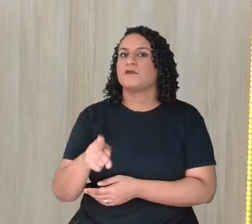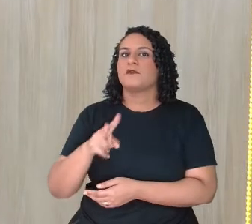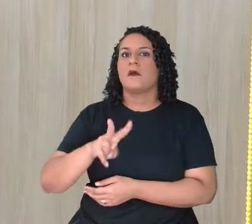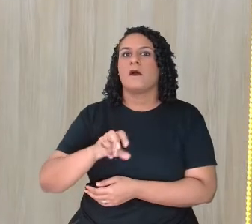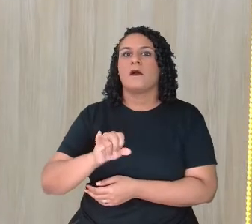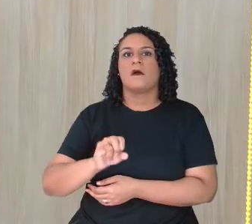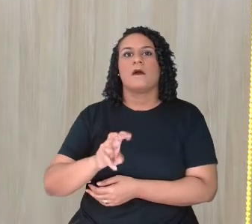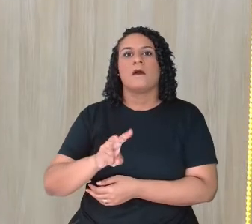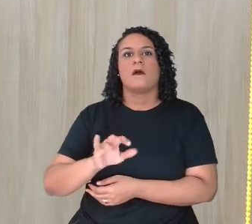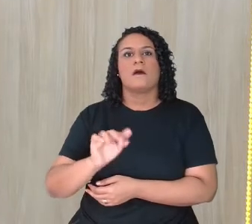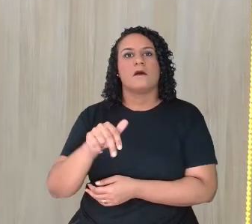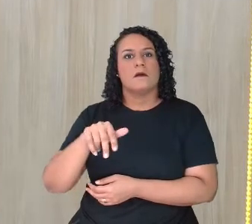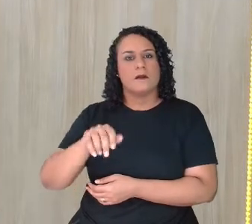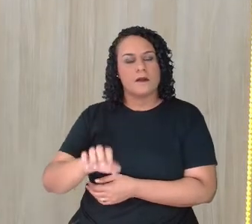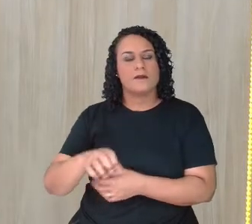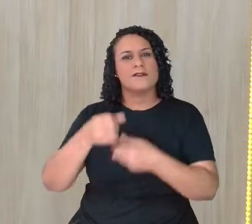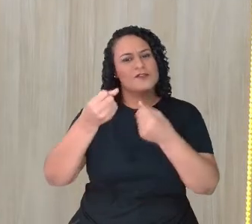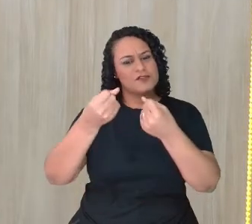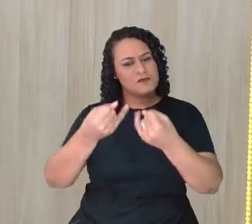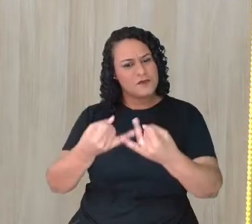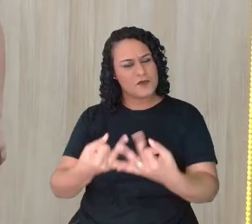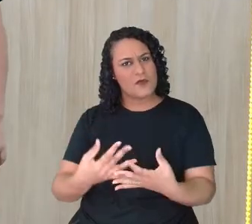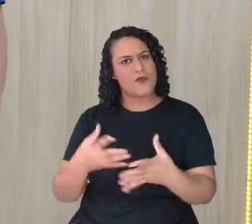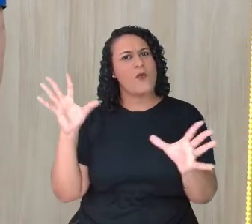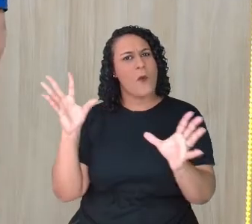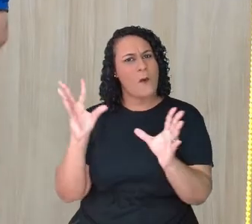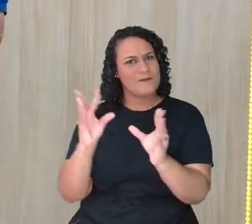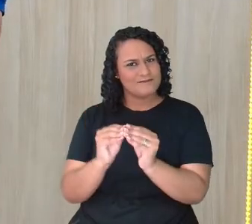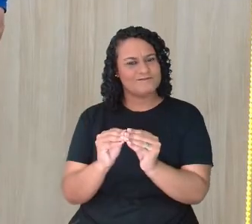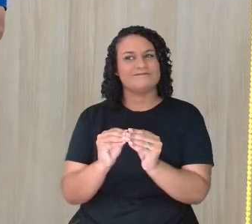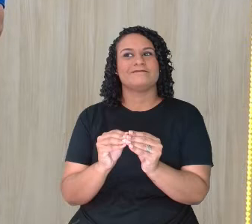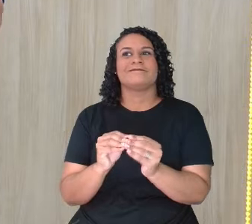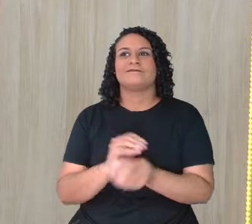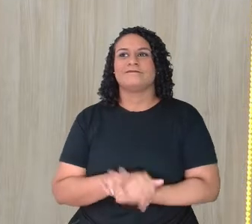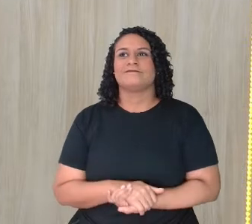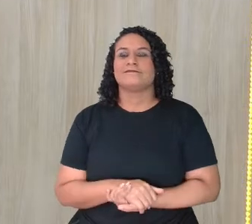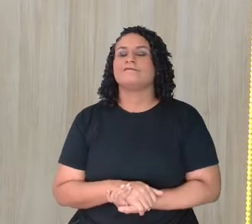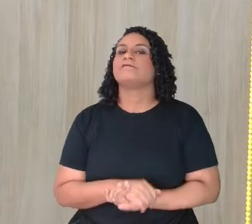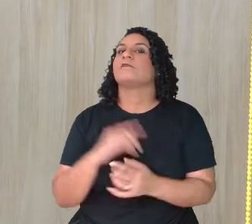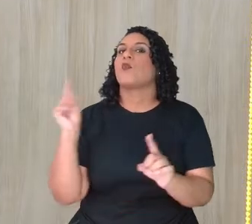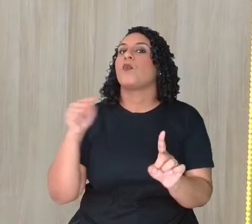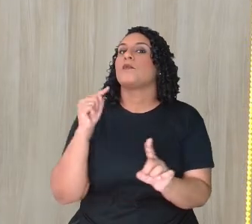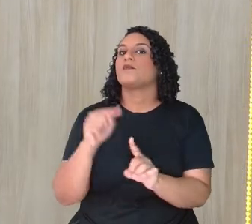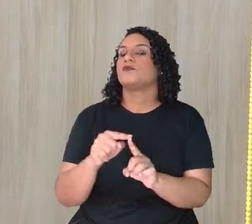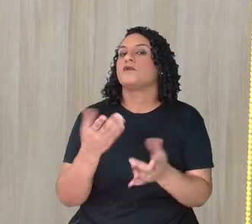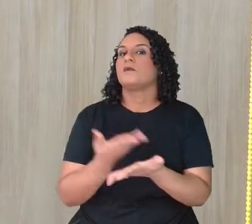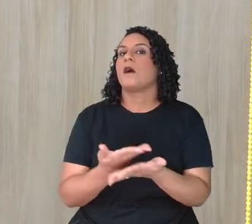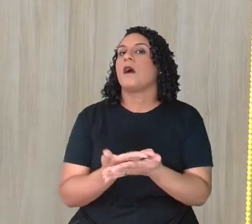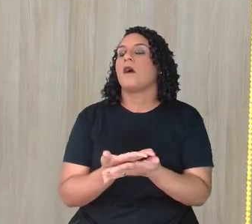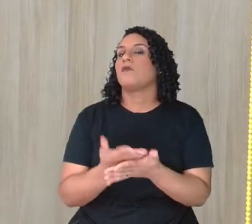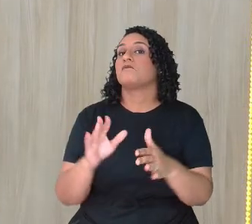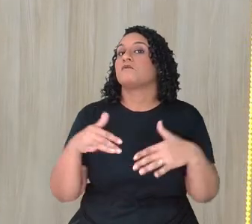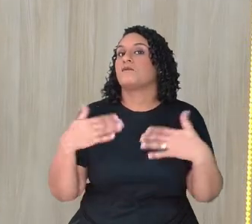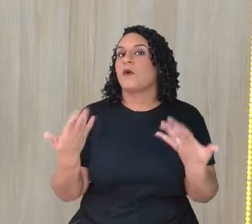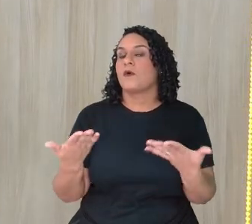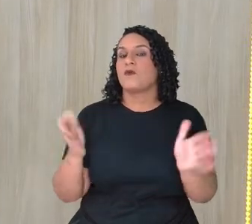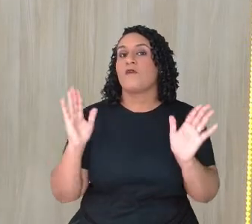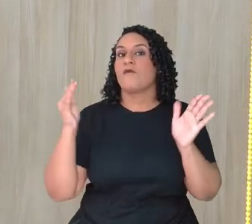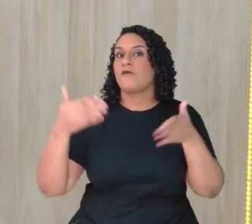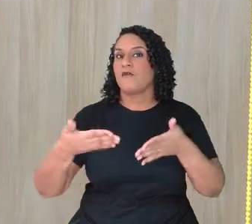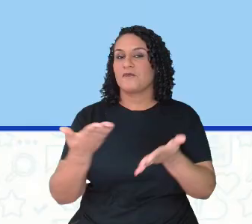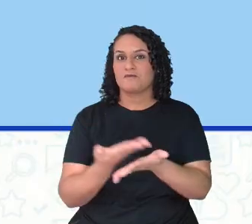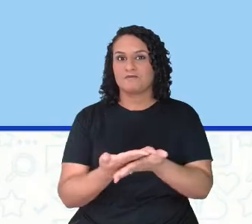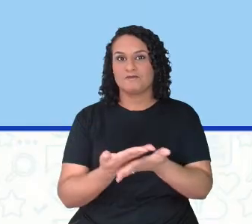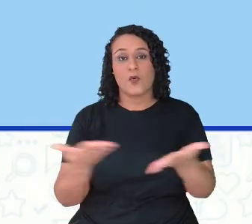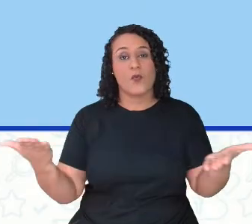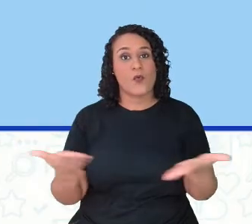bem específica, façam Sucinta, isso, né? sucinta. E vamos ao nosso objetivo, não é? Nosso foco da aula de